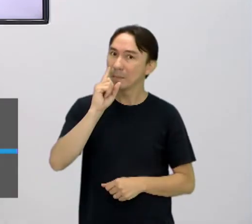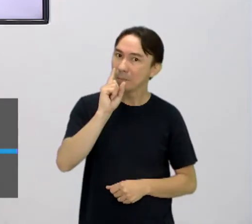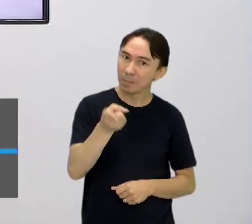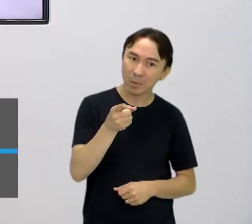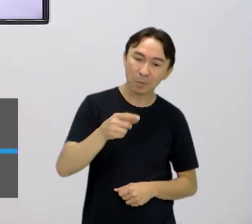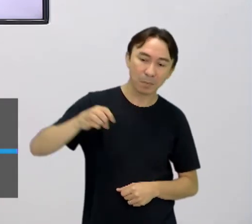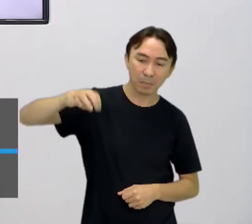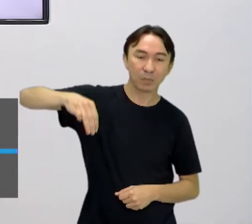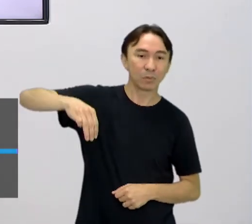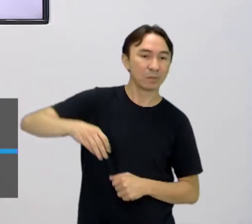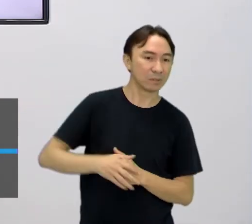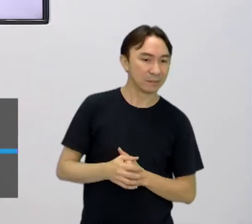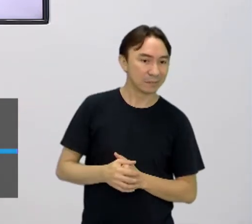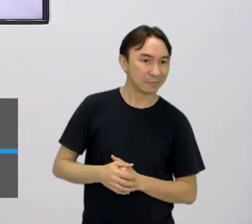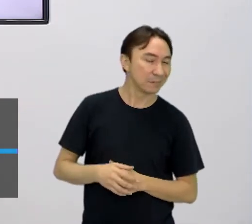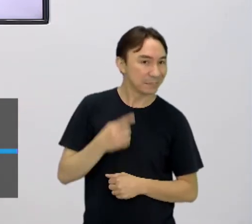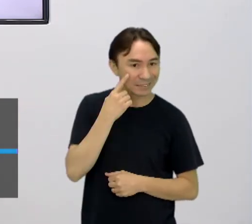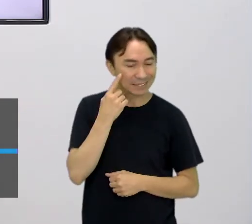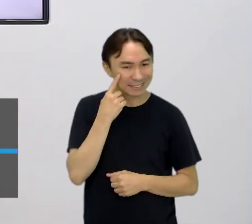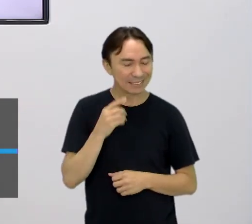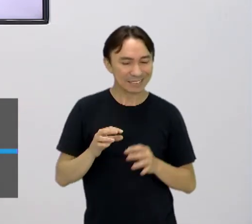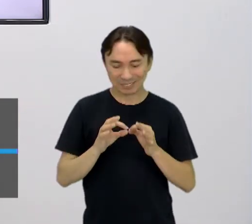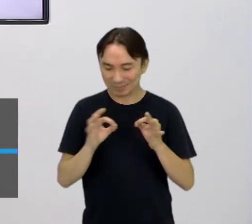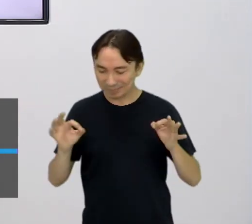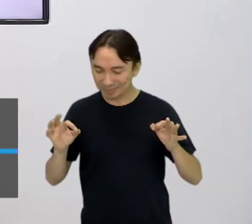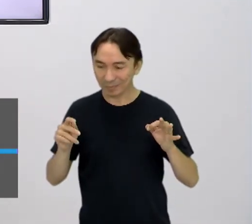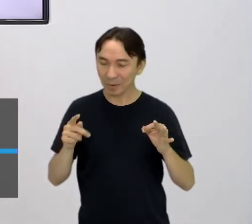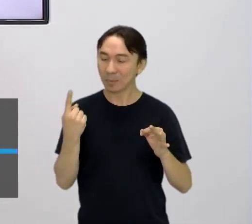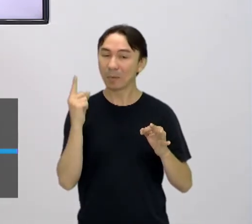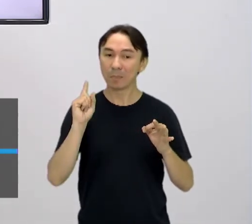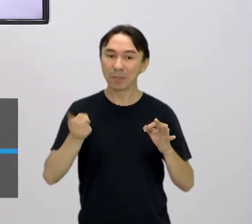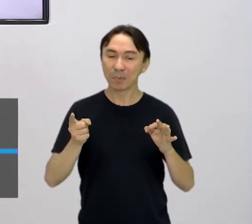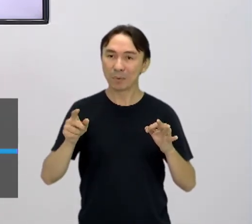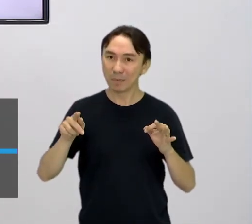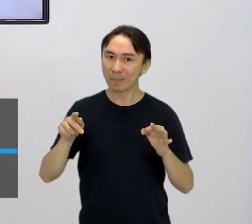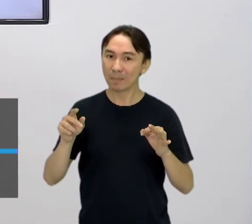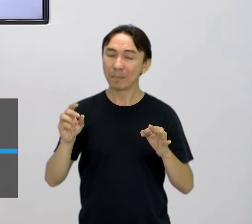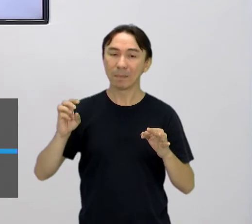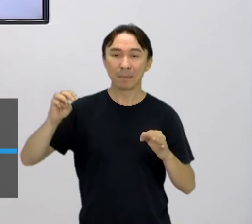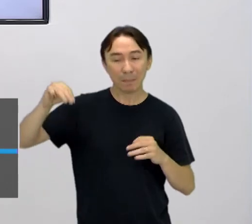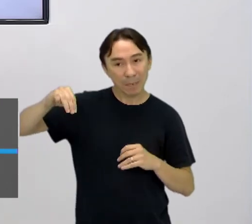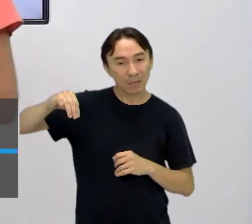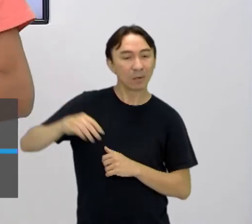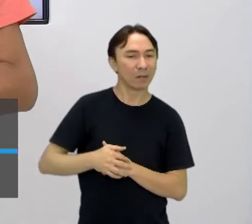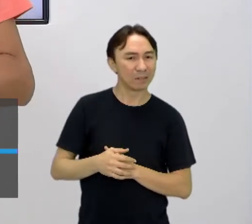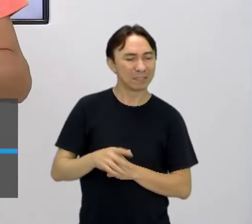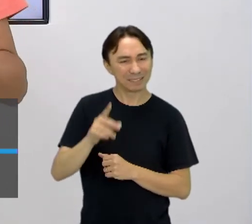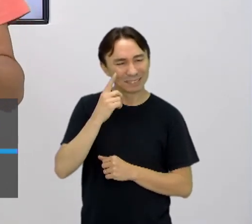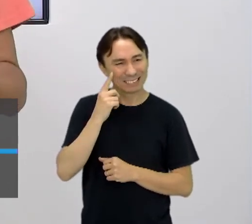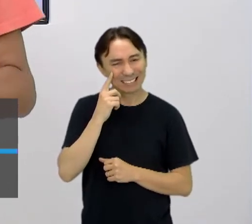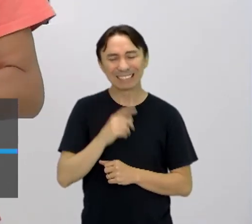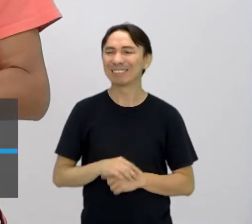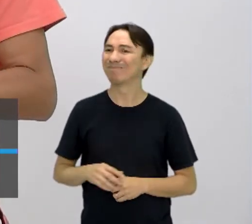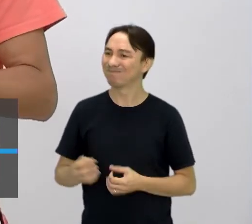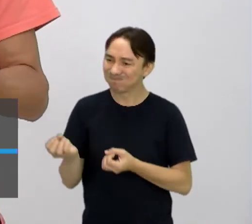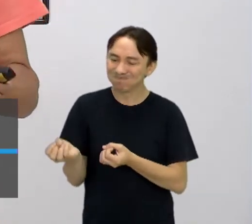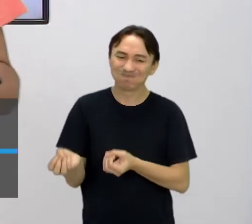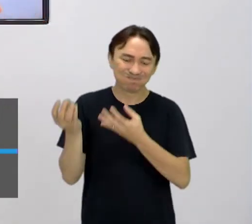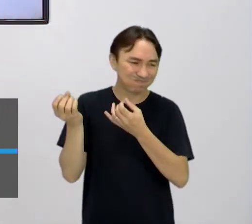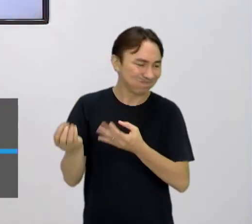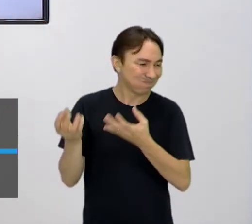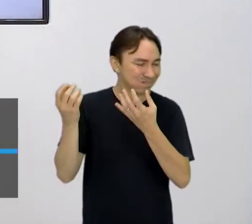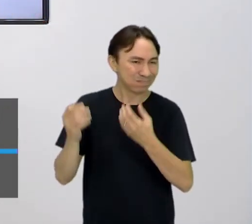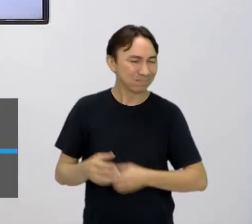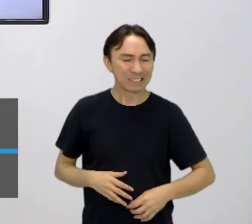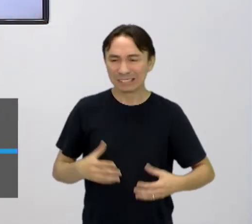vai descobrir o quê? Você vai descobrir que, na realidade, temos aí números gigantes mesmo, né, que trabalham, né, que demonstram